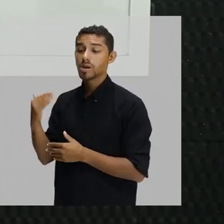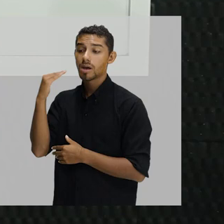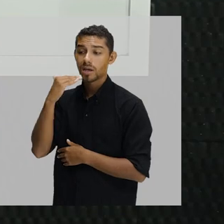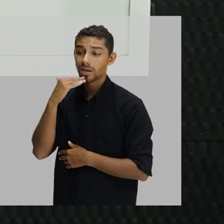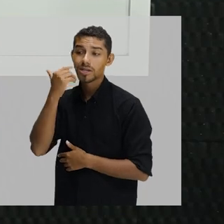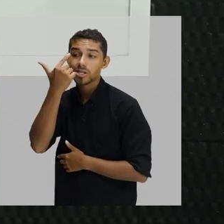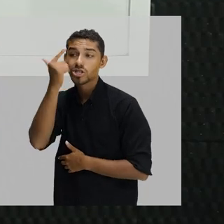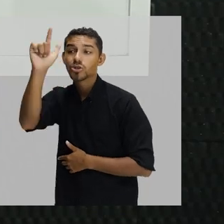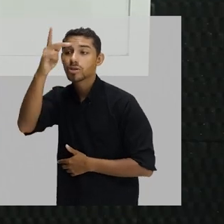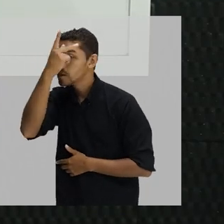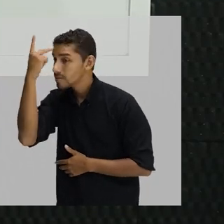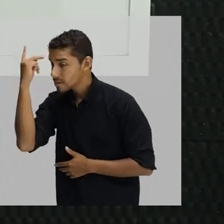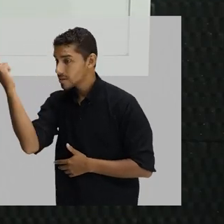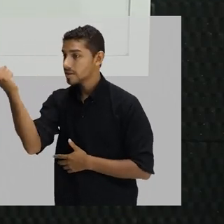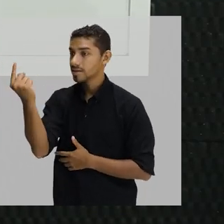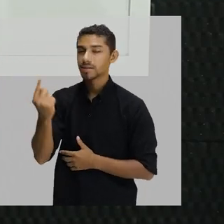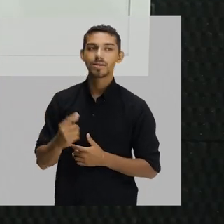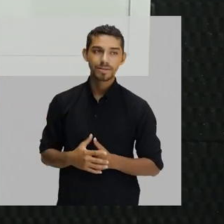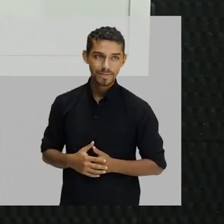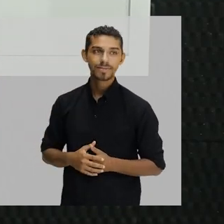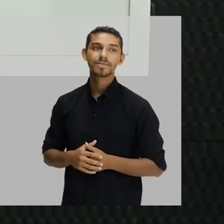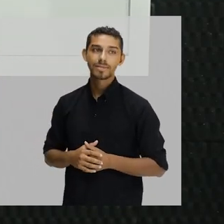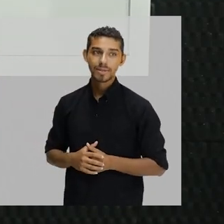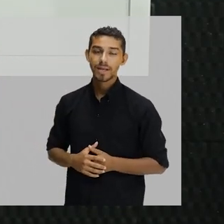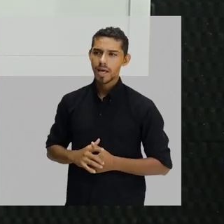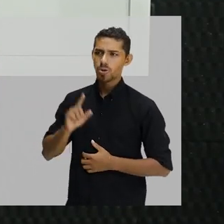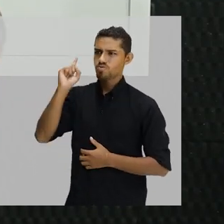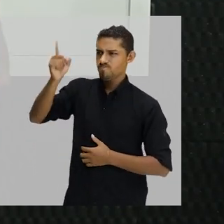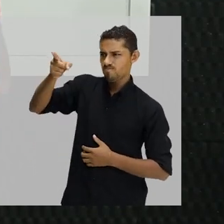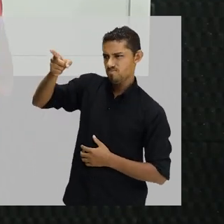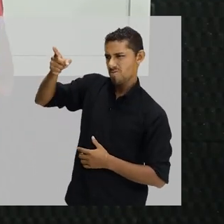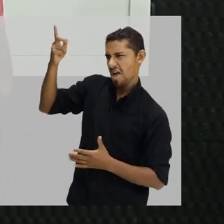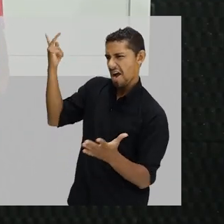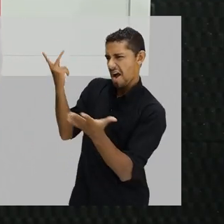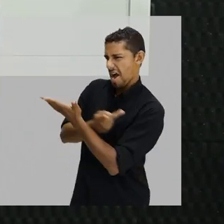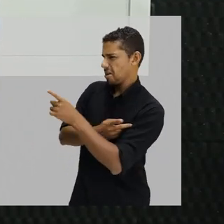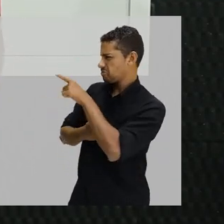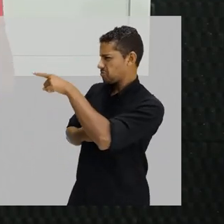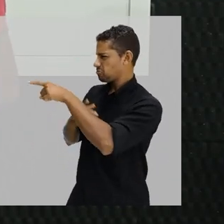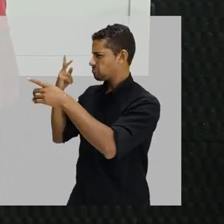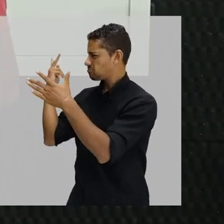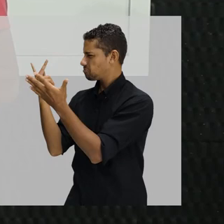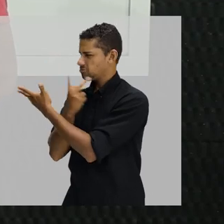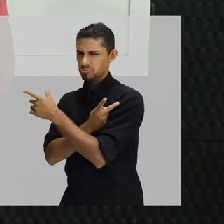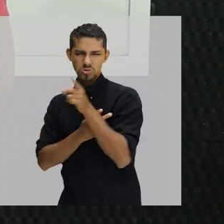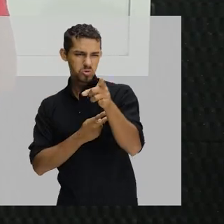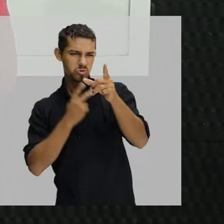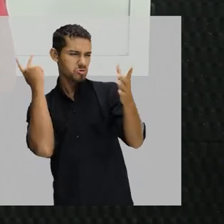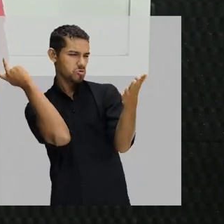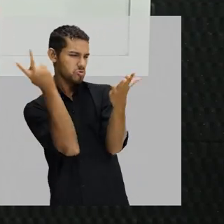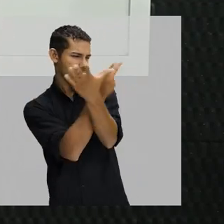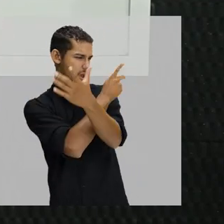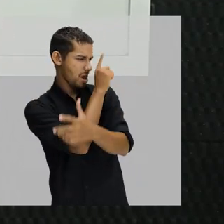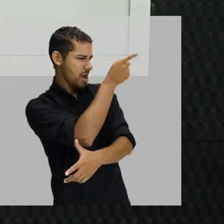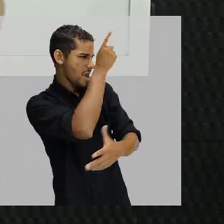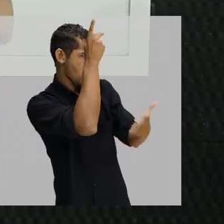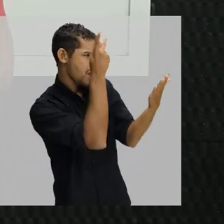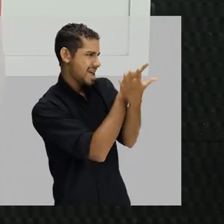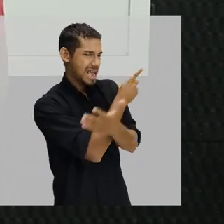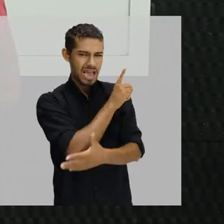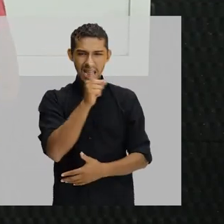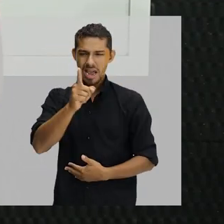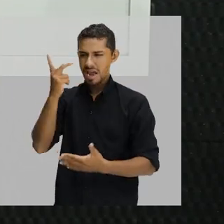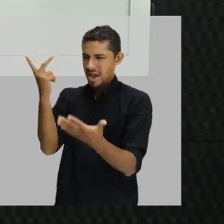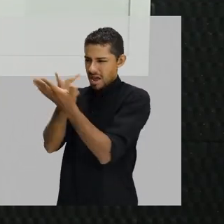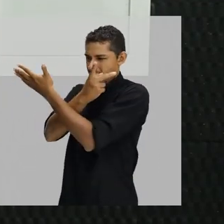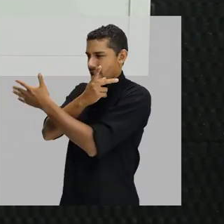outros, aí é que ia dar uns 10 cadernos juntos. Porque apontar coisa que não presta nos outros, a gente se sente até mais fácil, até mais à vontade, é mais tranquilo,